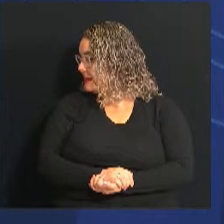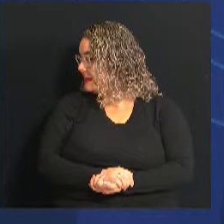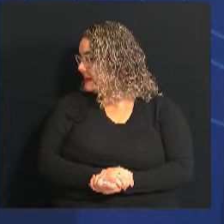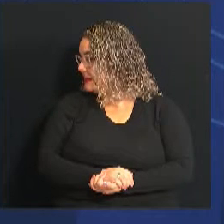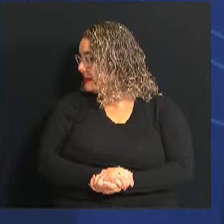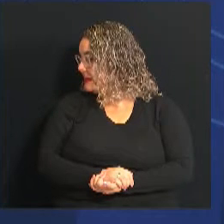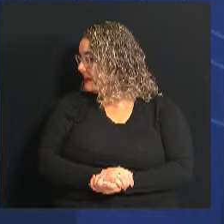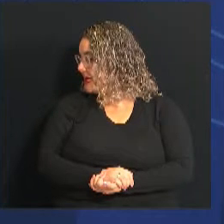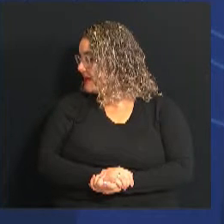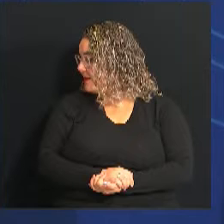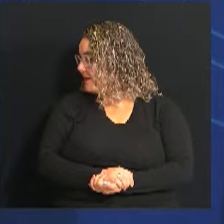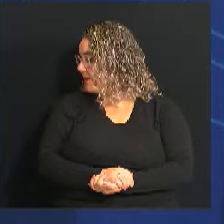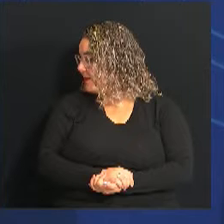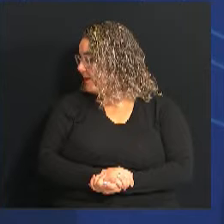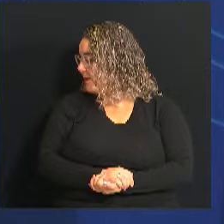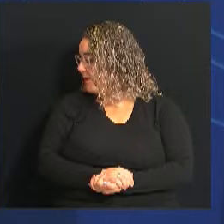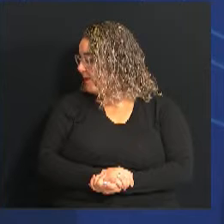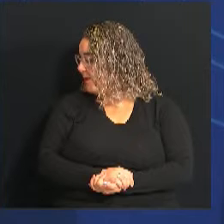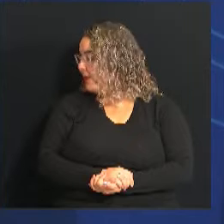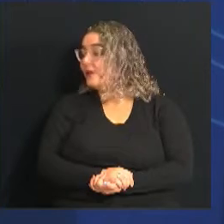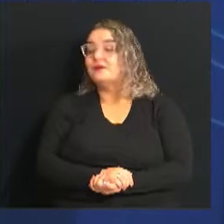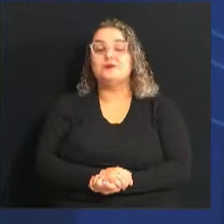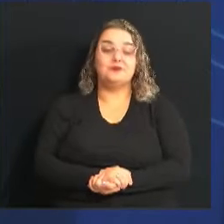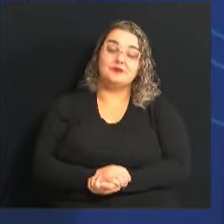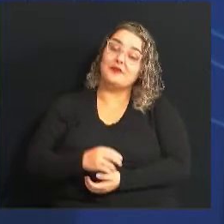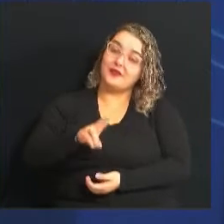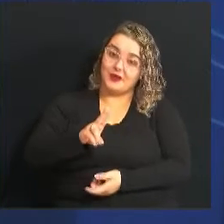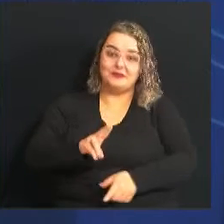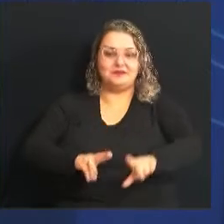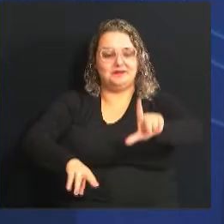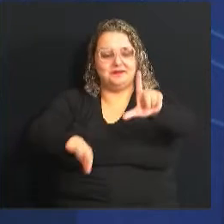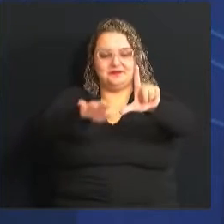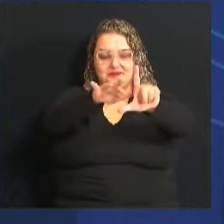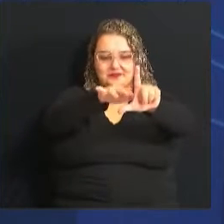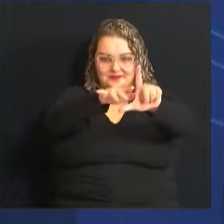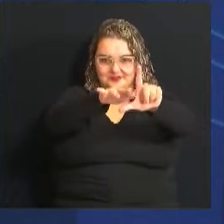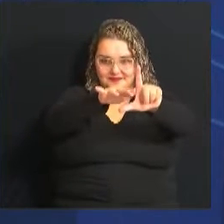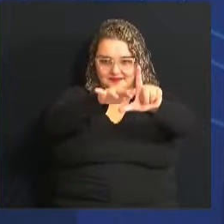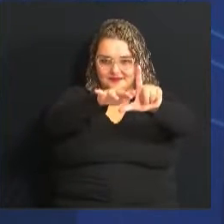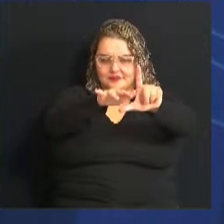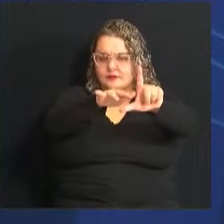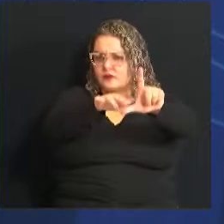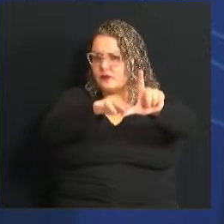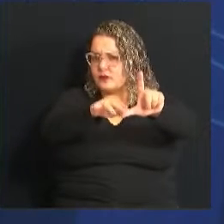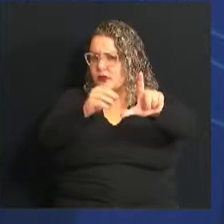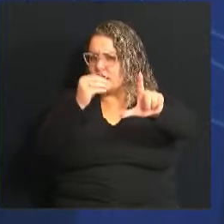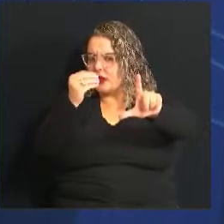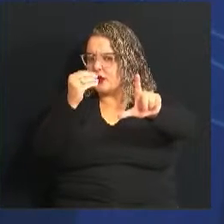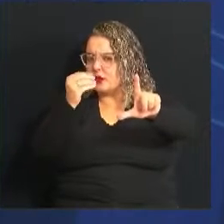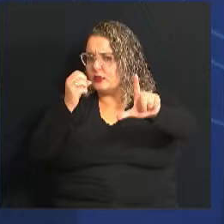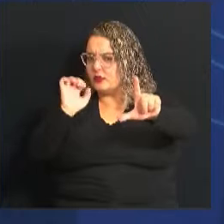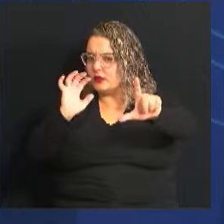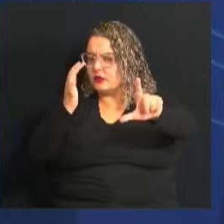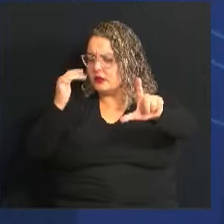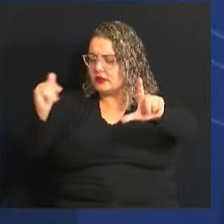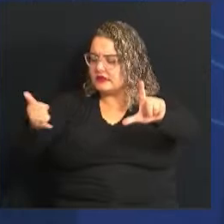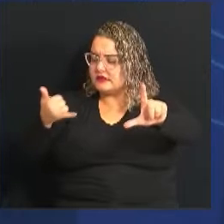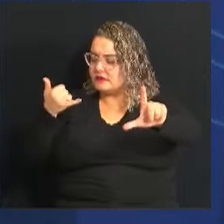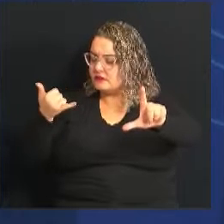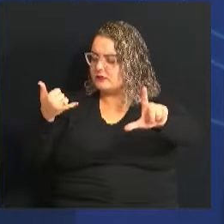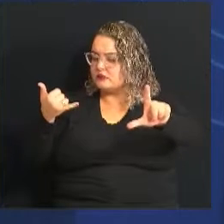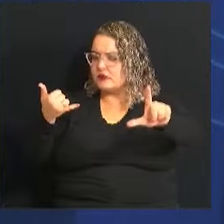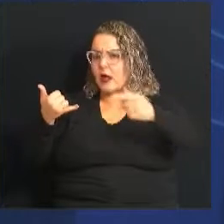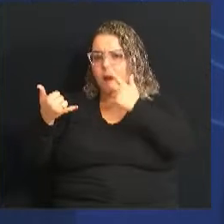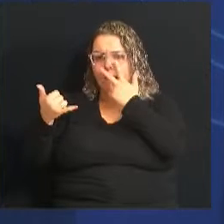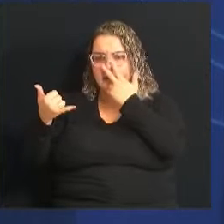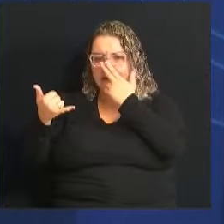978293776. Ou você tem a opção de enviar uma mensagem através do nosso QR Code. Está com o seu celular aí perto? Pegue o